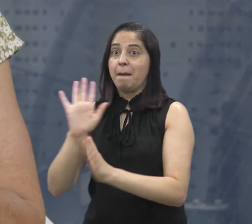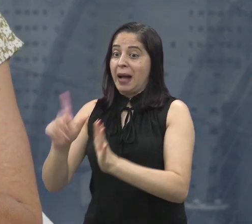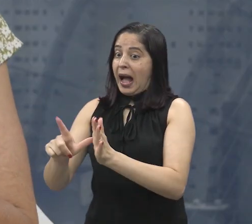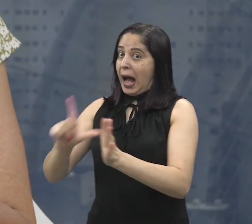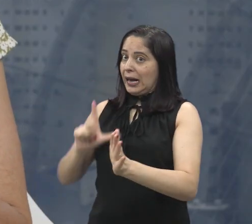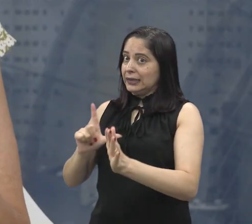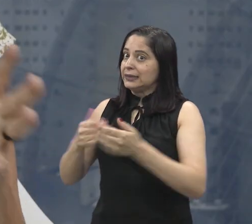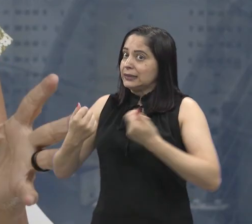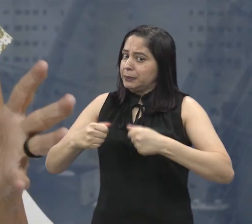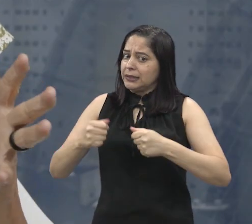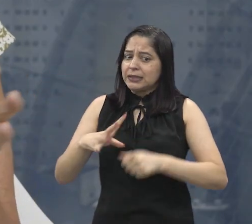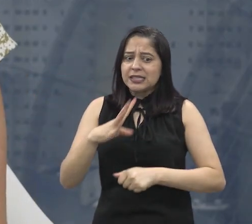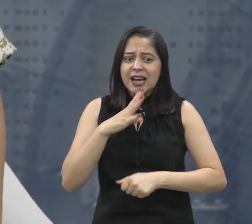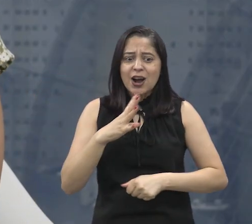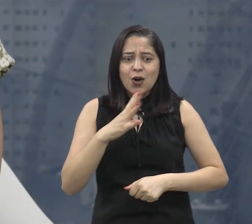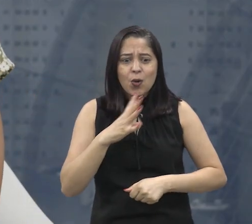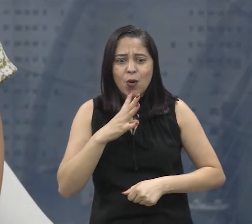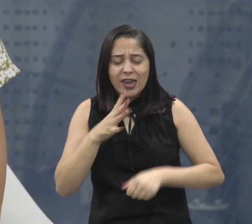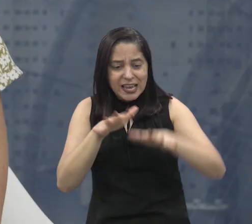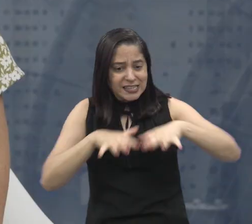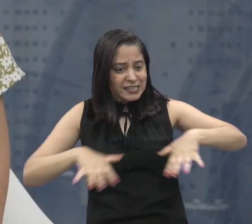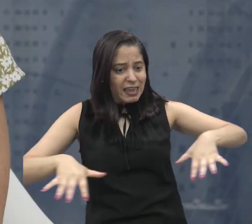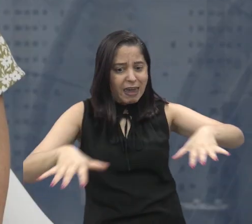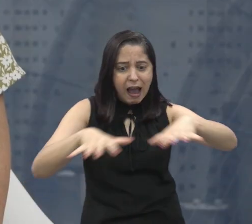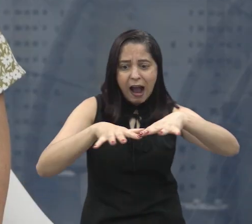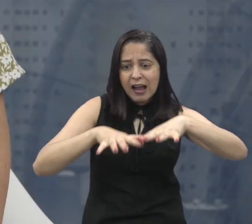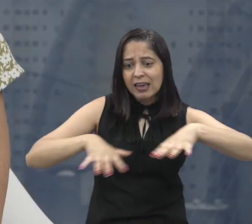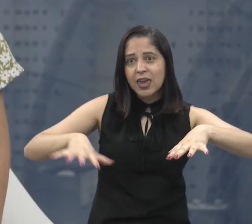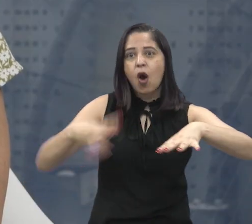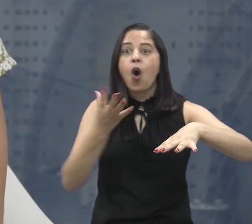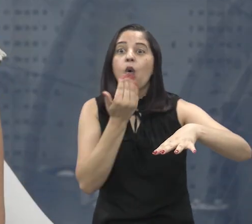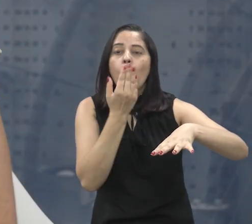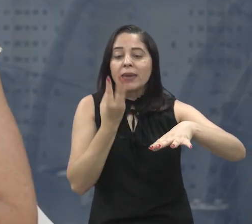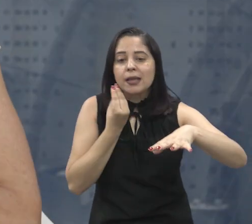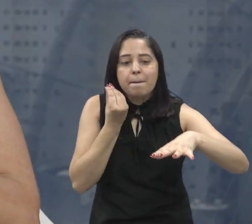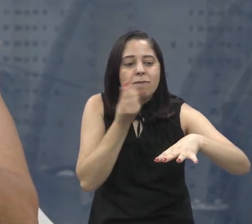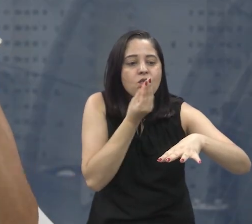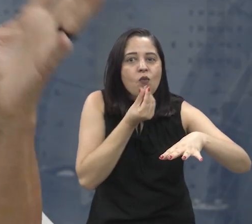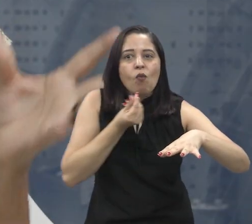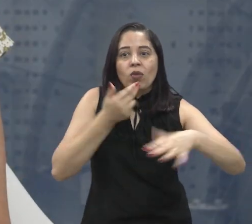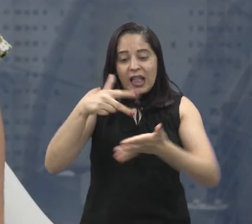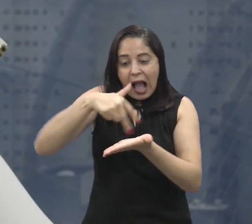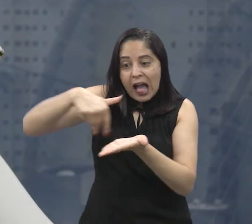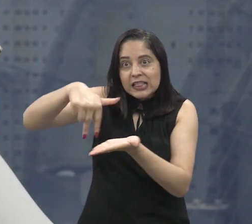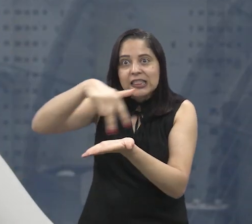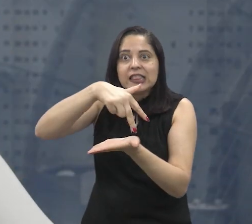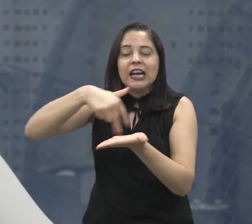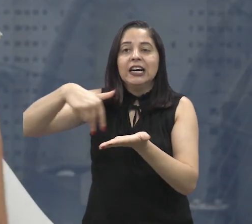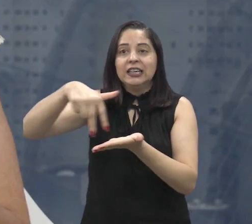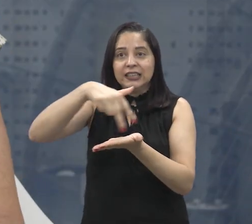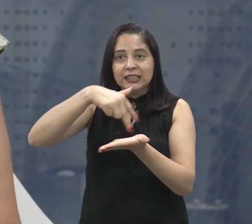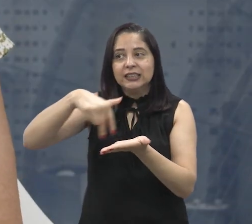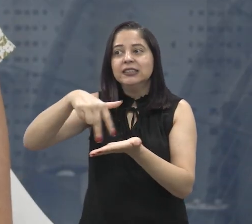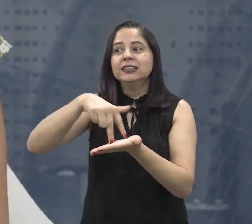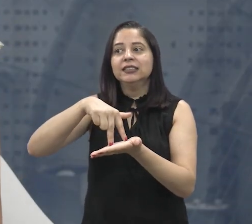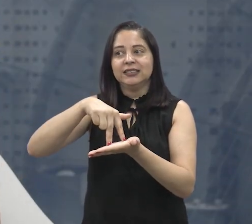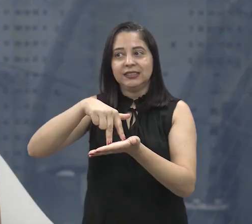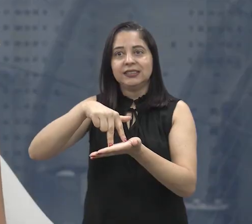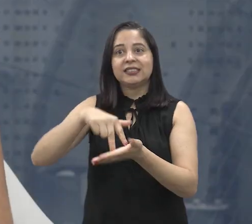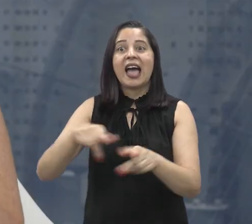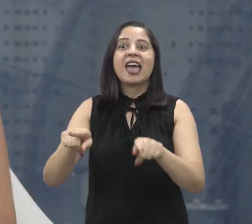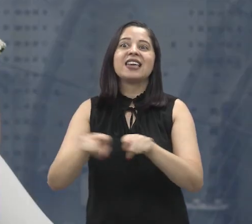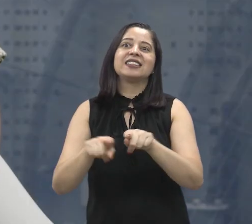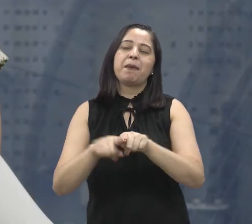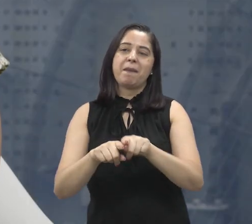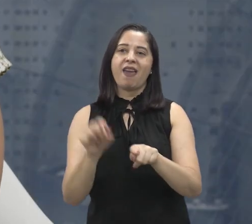para pensar global é preciso conhecer o próprio quintal. E com ele outros pensadores mundiais chegaram à mesma